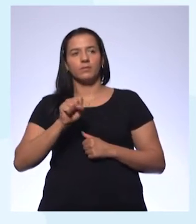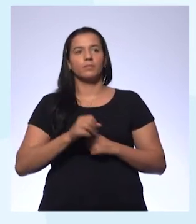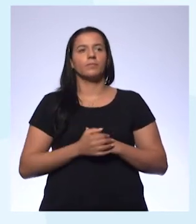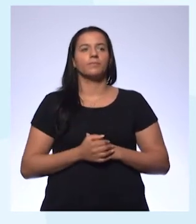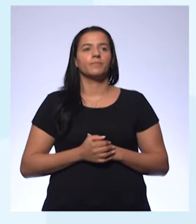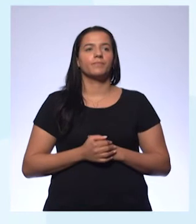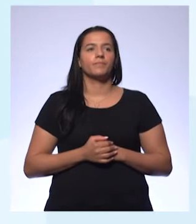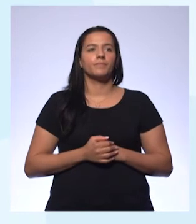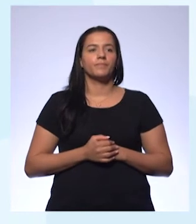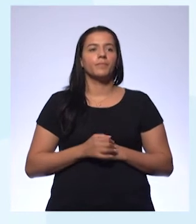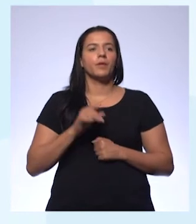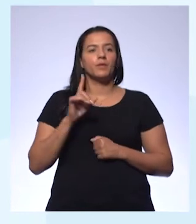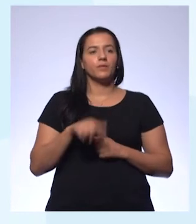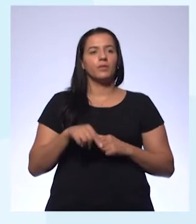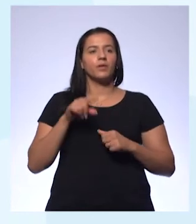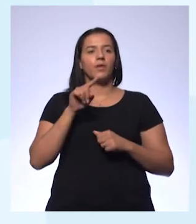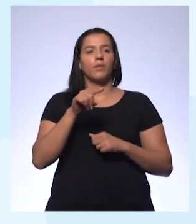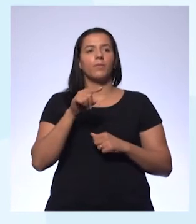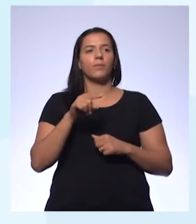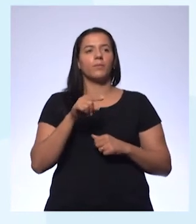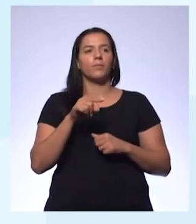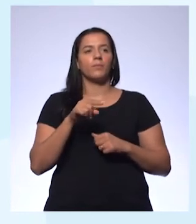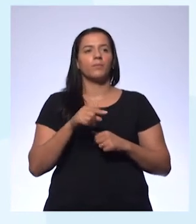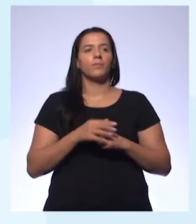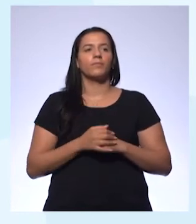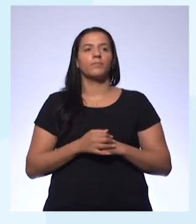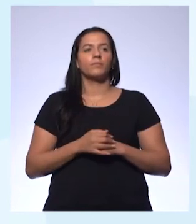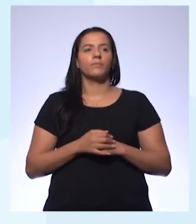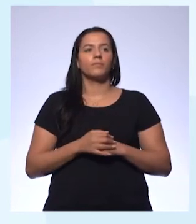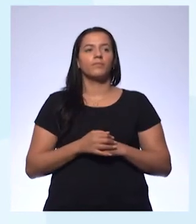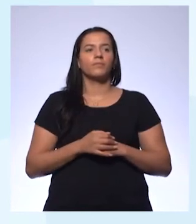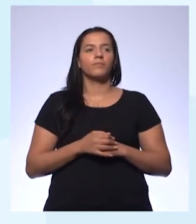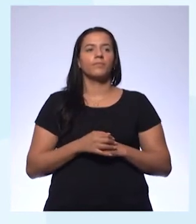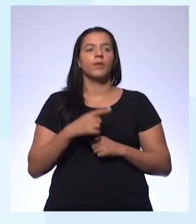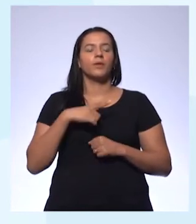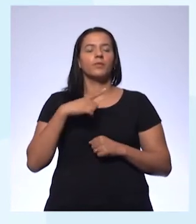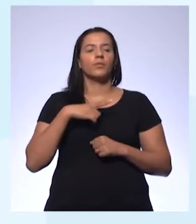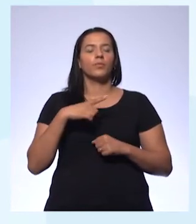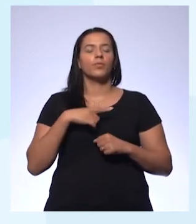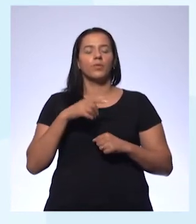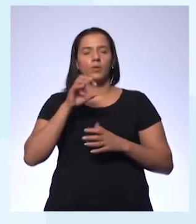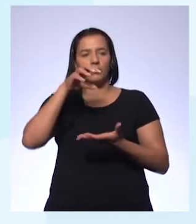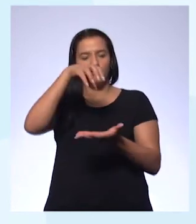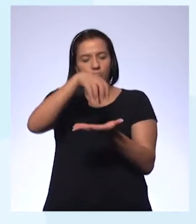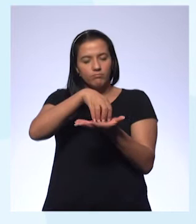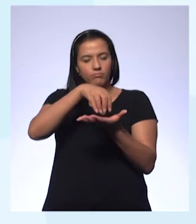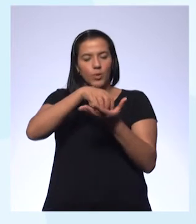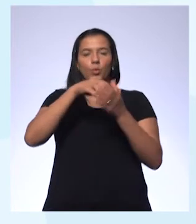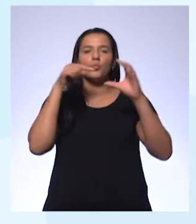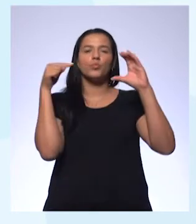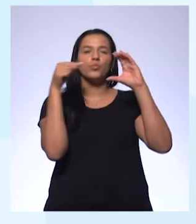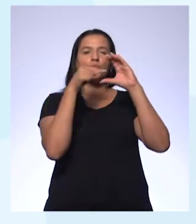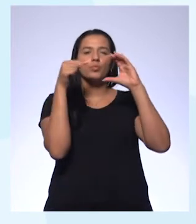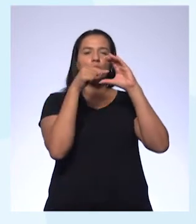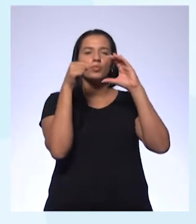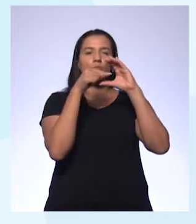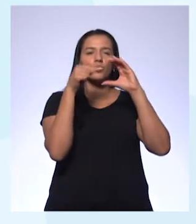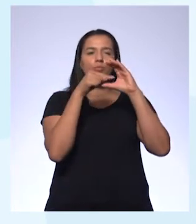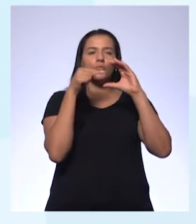que é uma célula que não tem núcleo. A gente fala que é uma célula